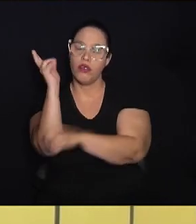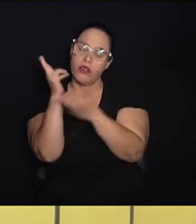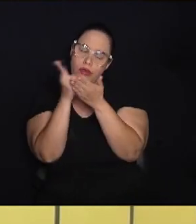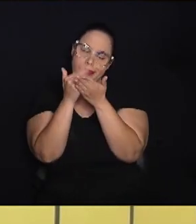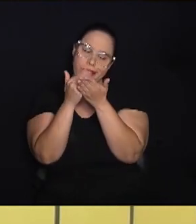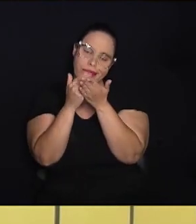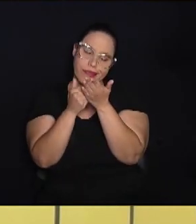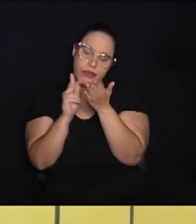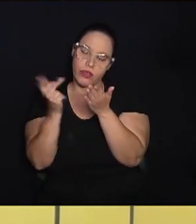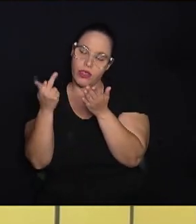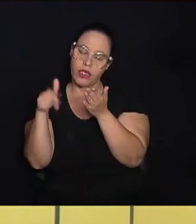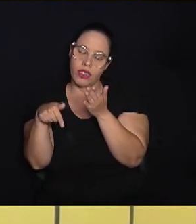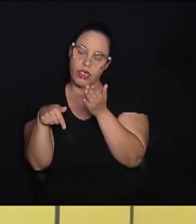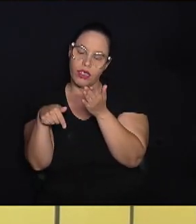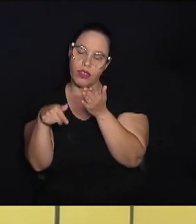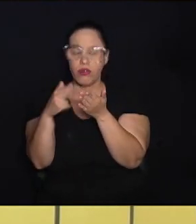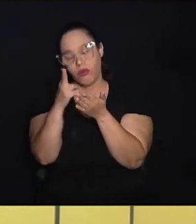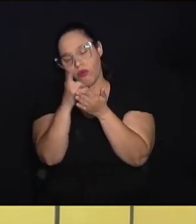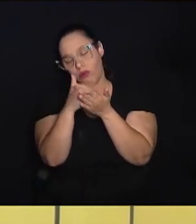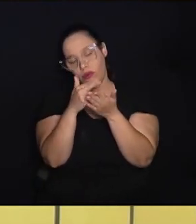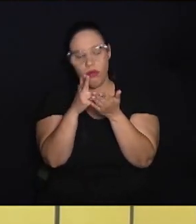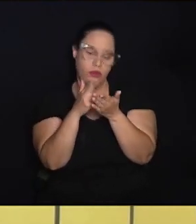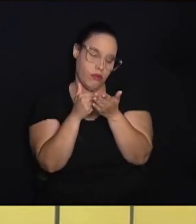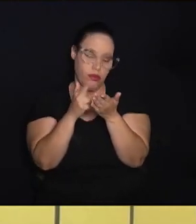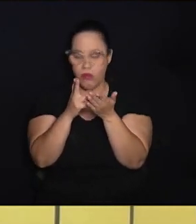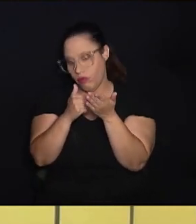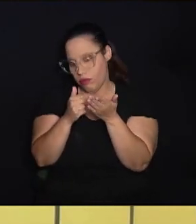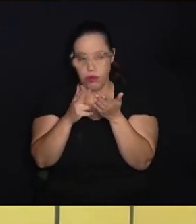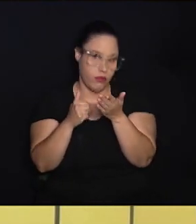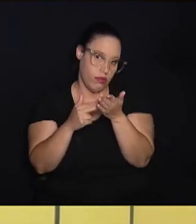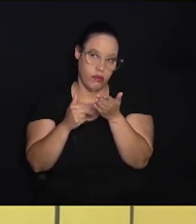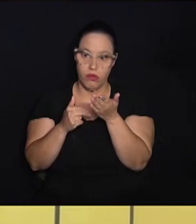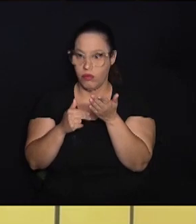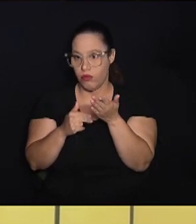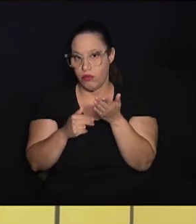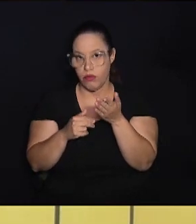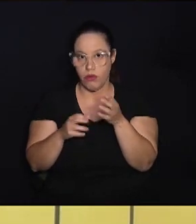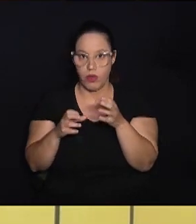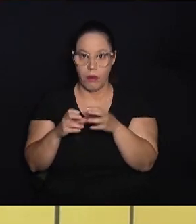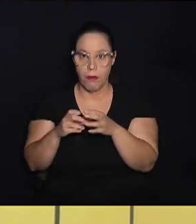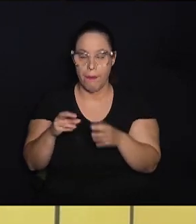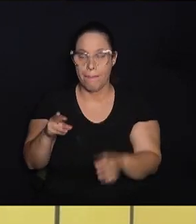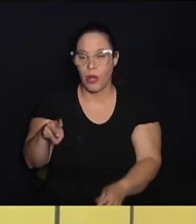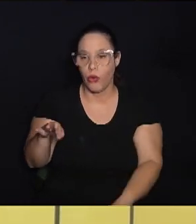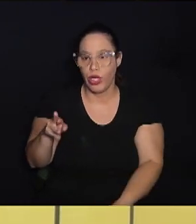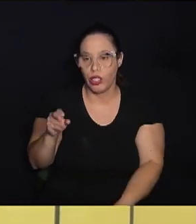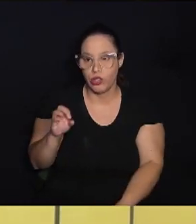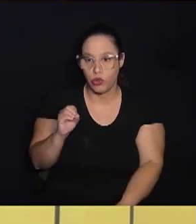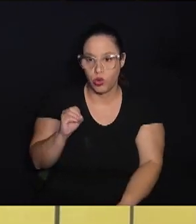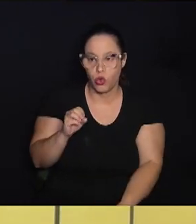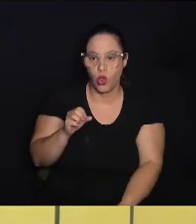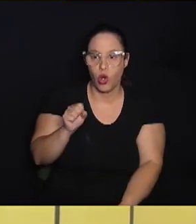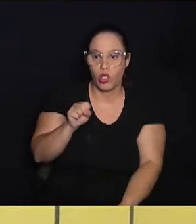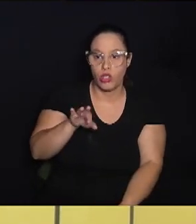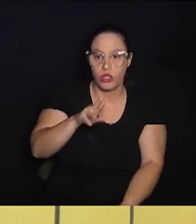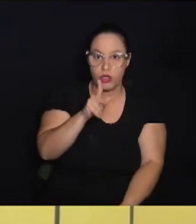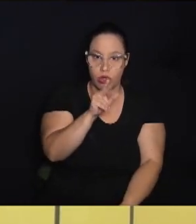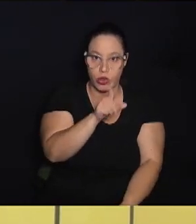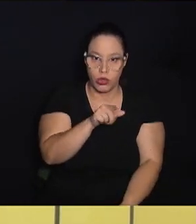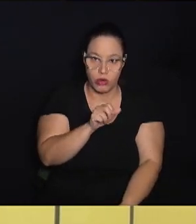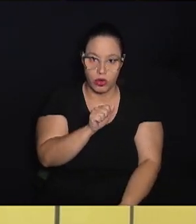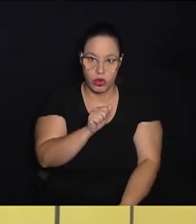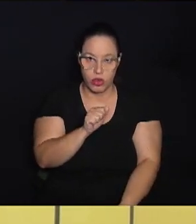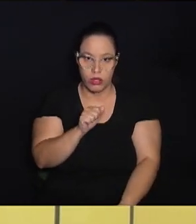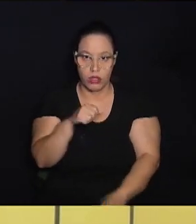é bem comum eu eu até como a gente tá falando para um público mais amplo eu até uso Maurício de Souza porque geralmente todo mundo leu Mônica Mas aquela